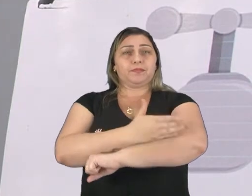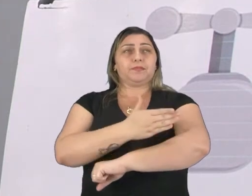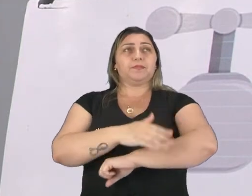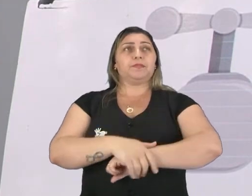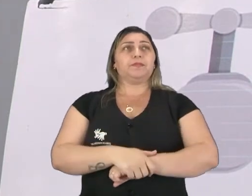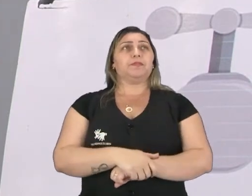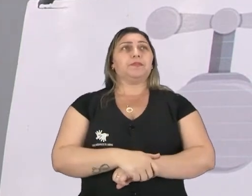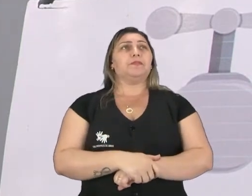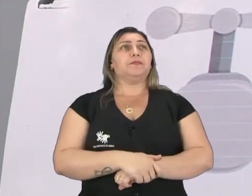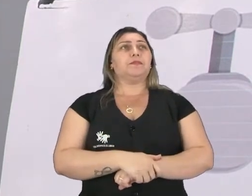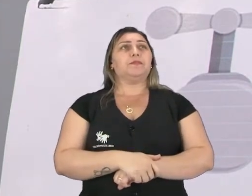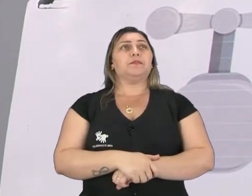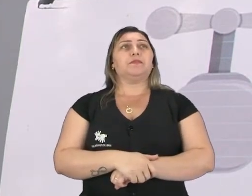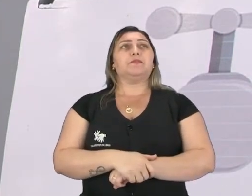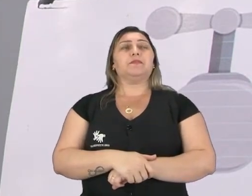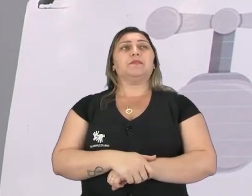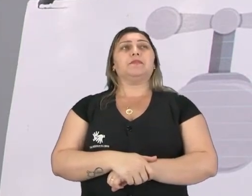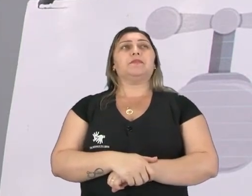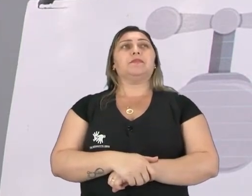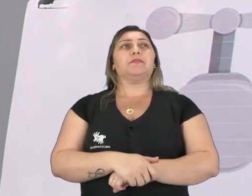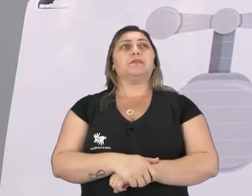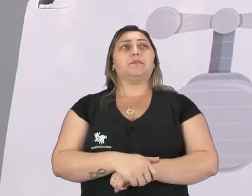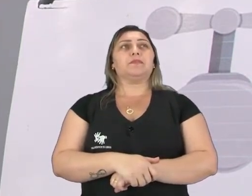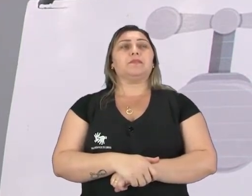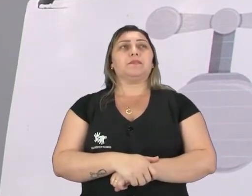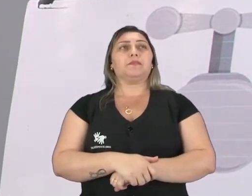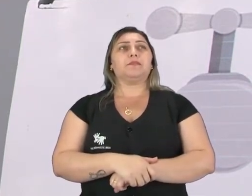prática. Isso aqui.